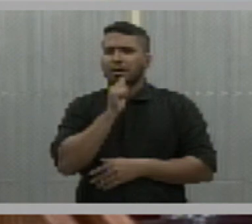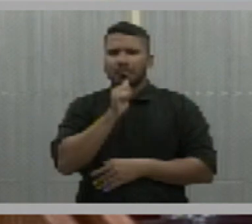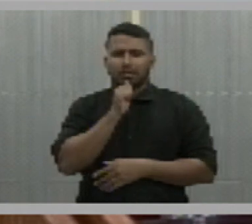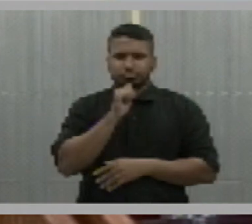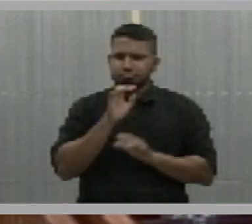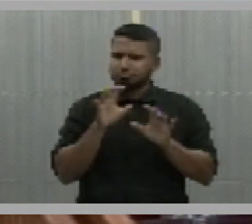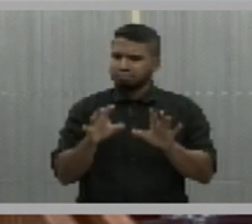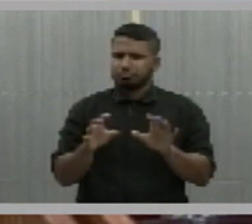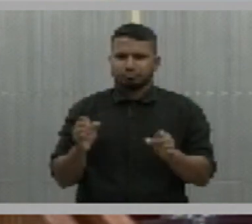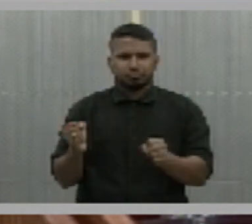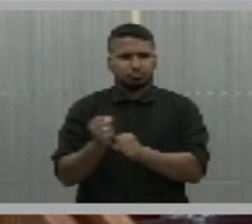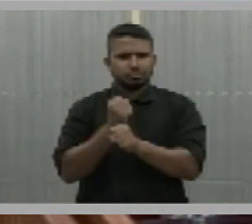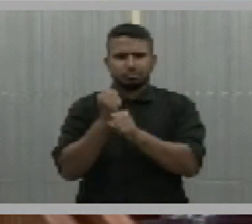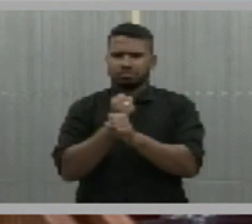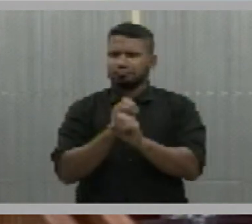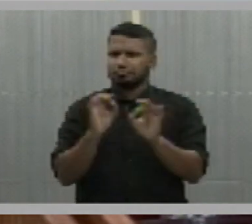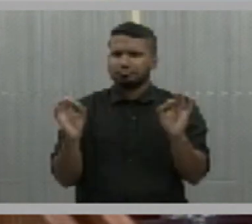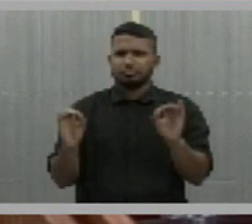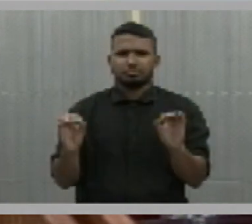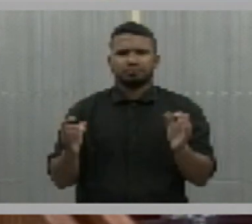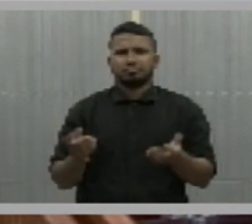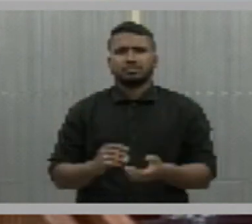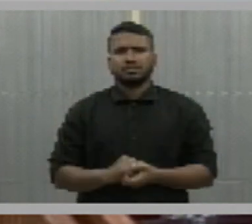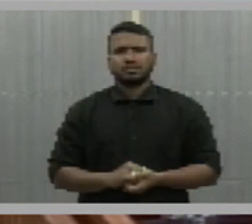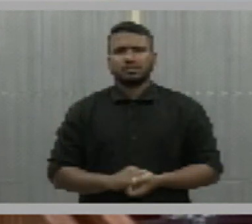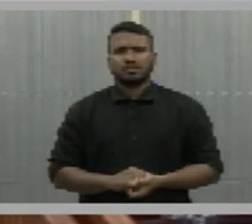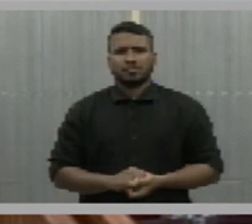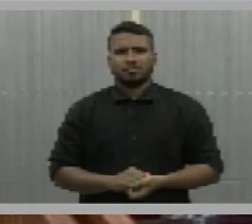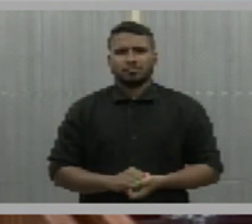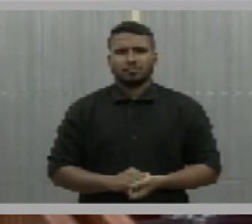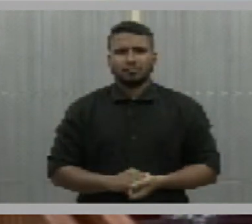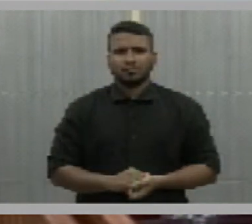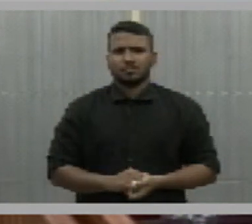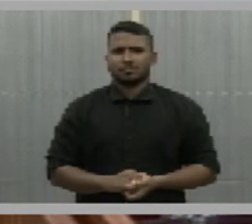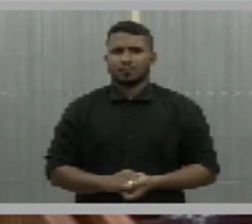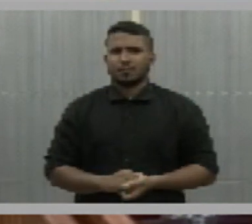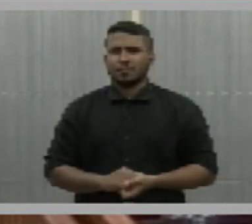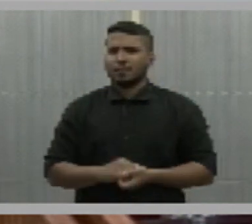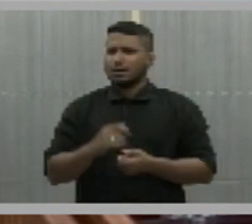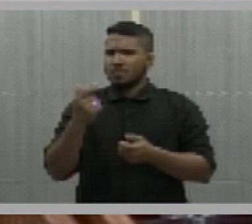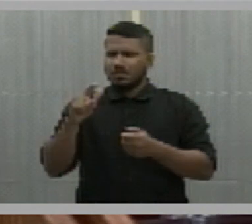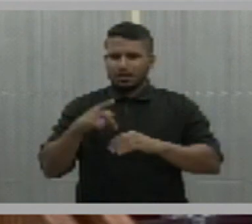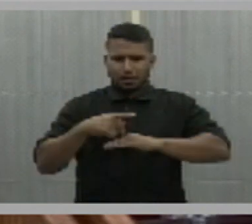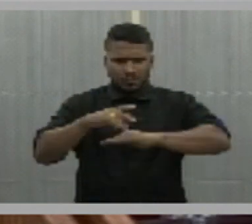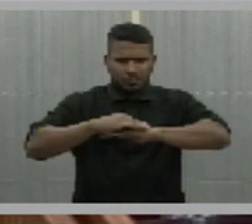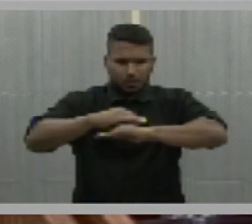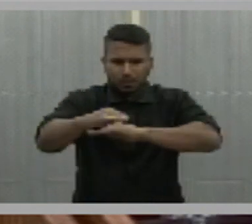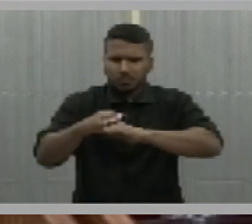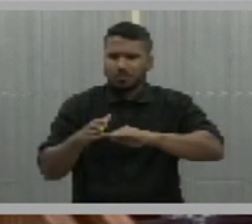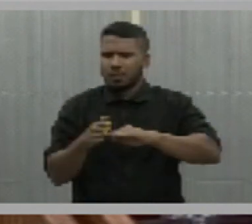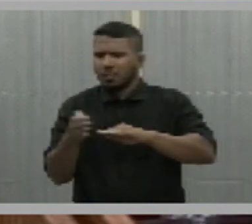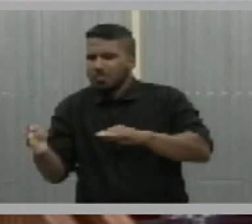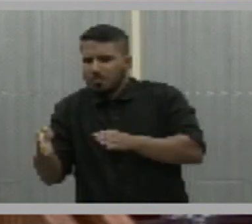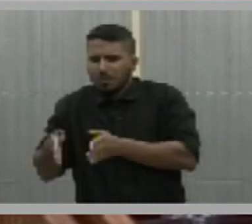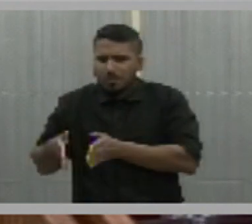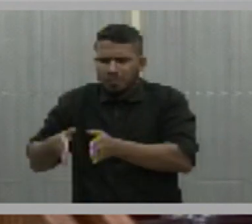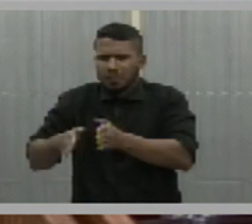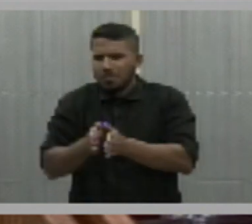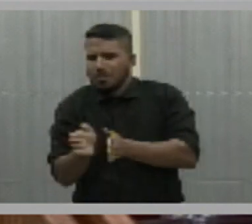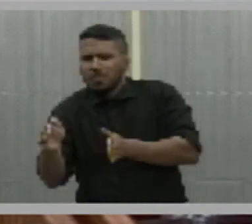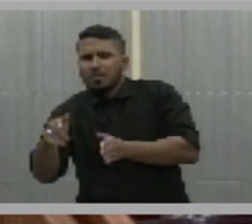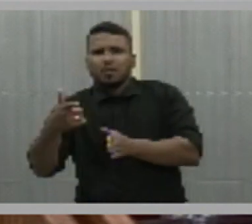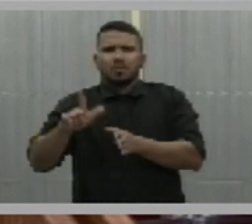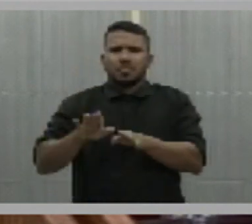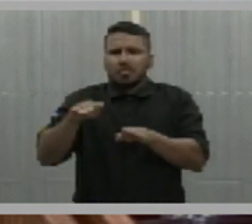está a mesma coisa, com ausência de acostamento, margem com vegetação diversa